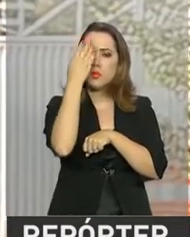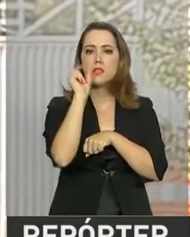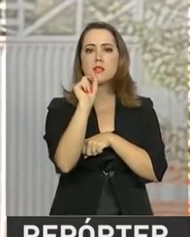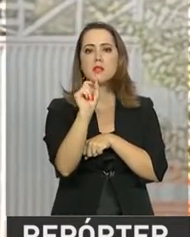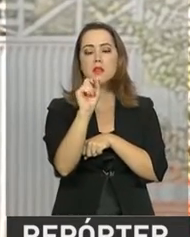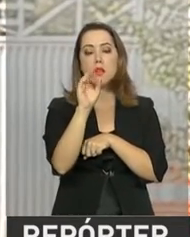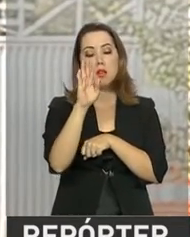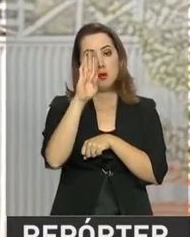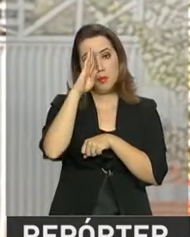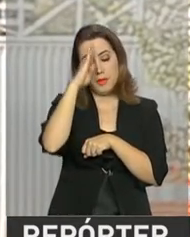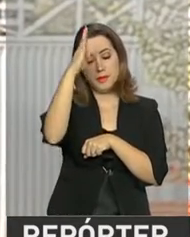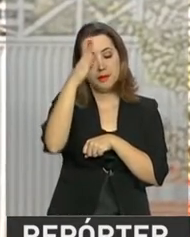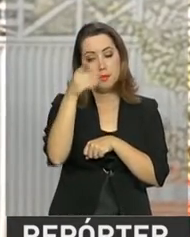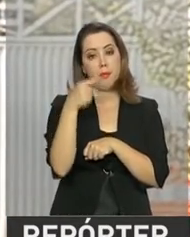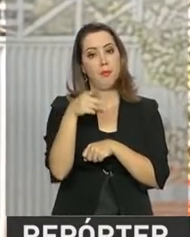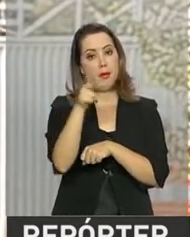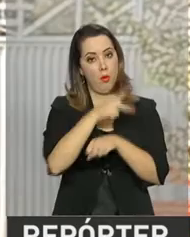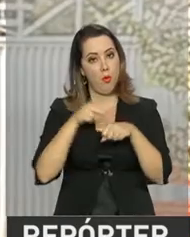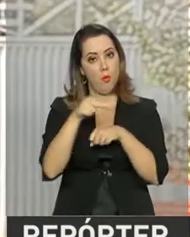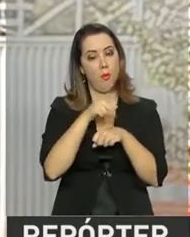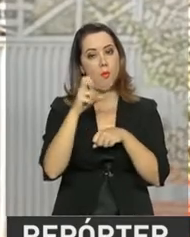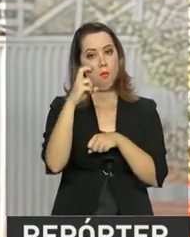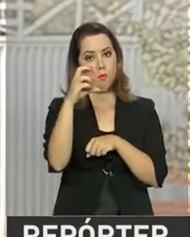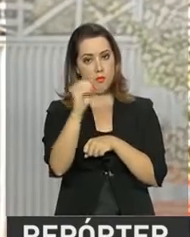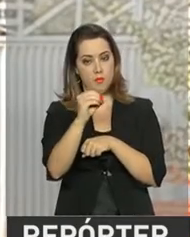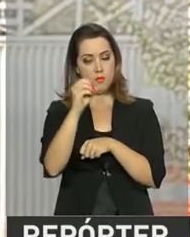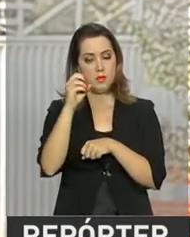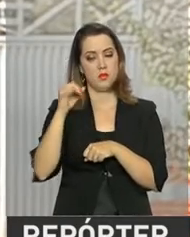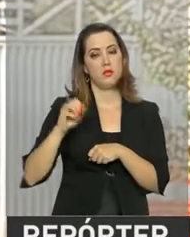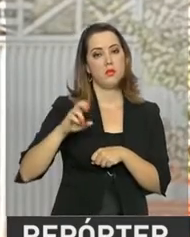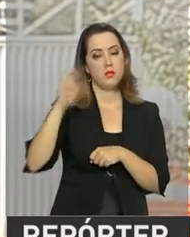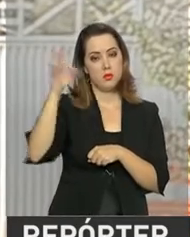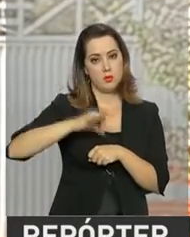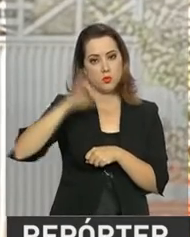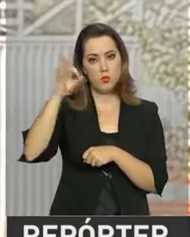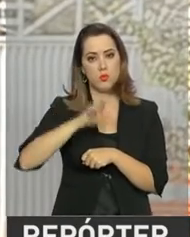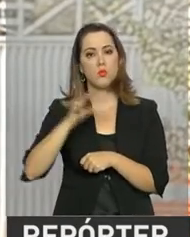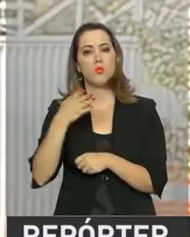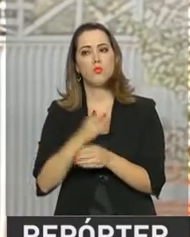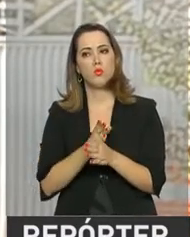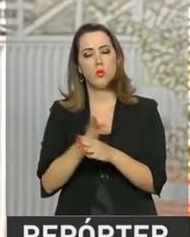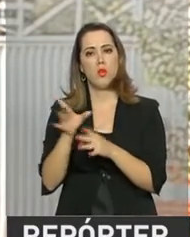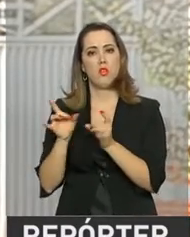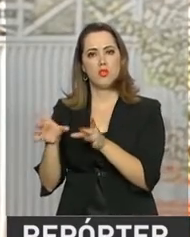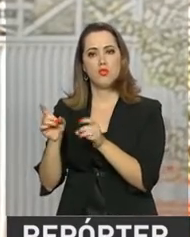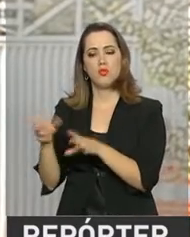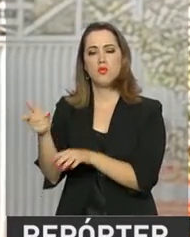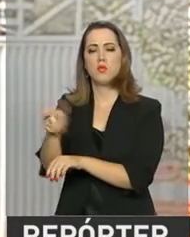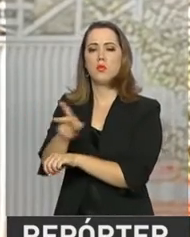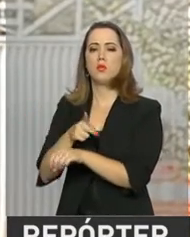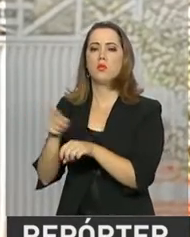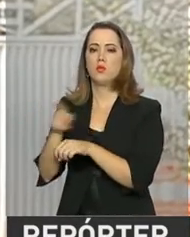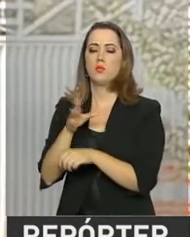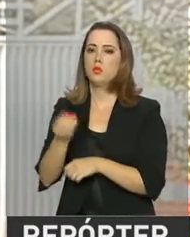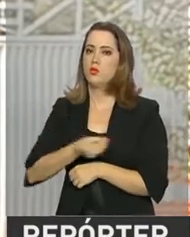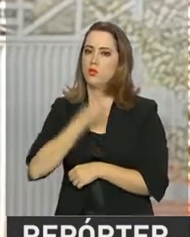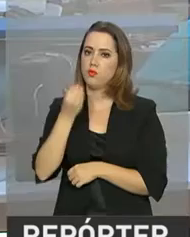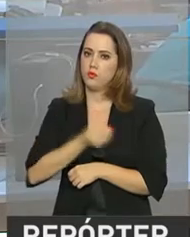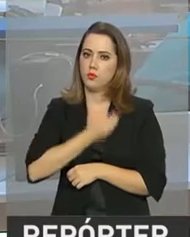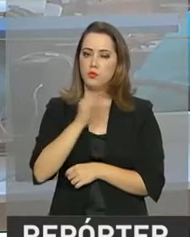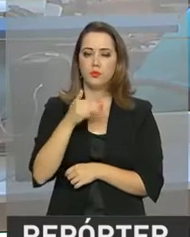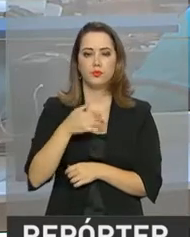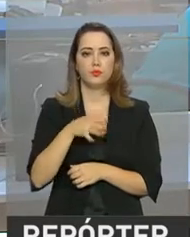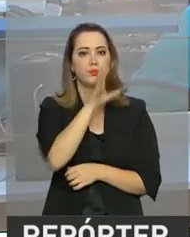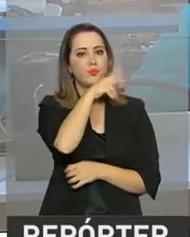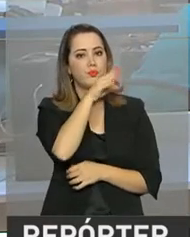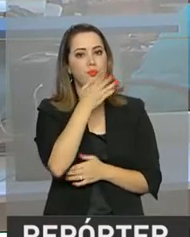comprar os cerca de 61% dos povos exportados vivos pelo brasil de brasília nem pereira